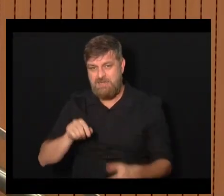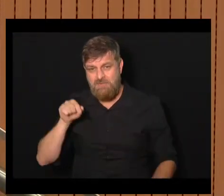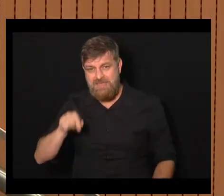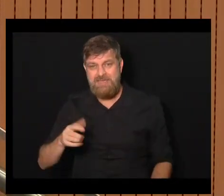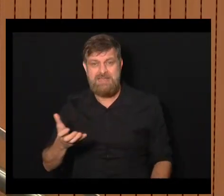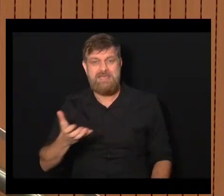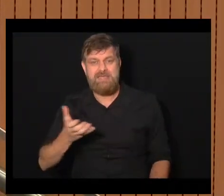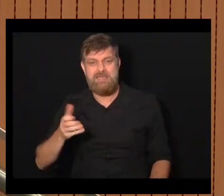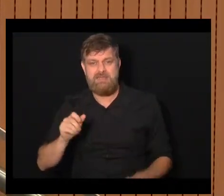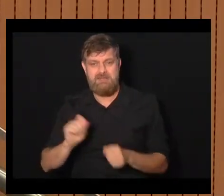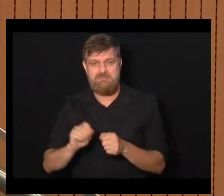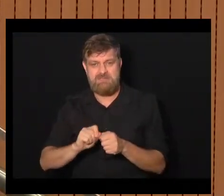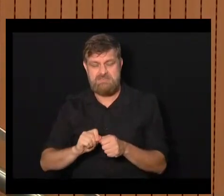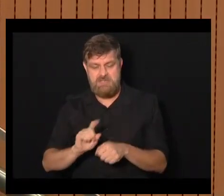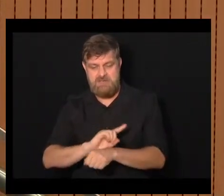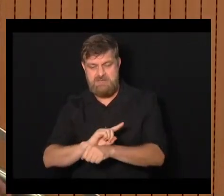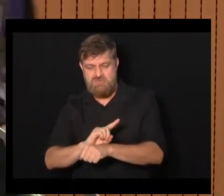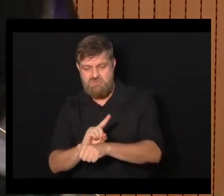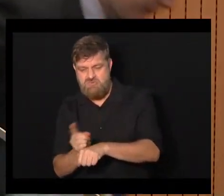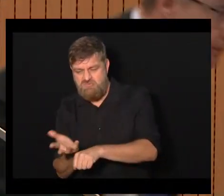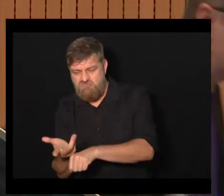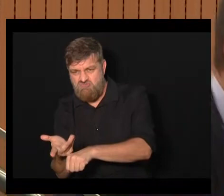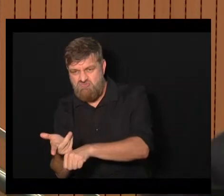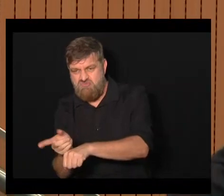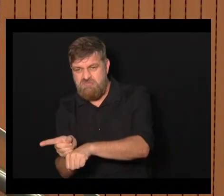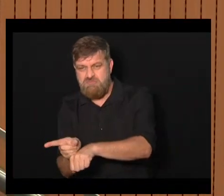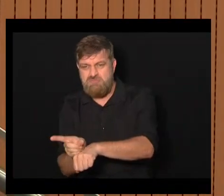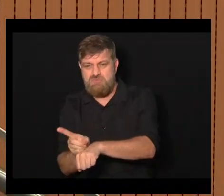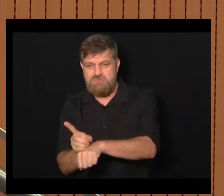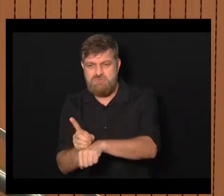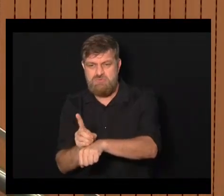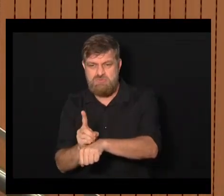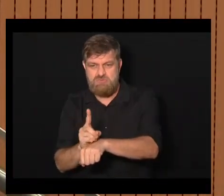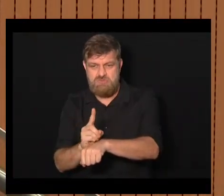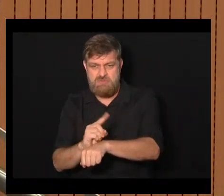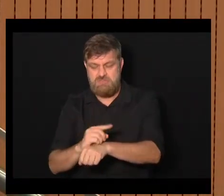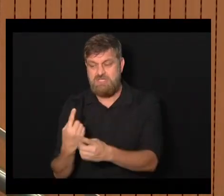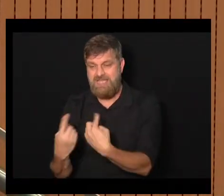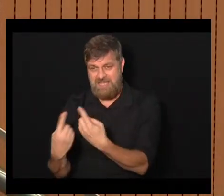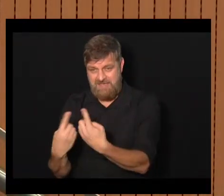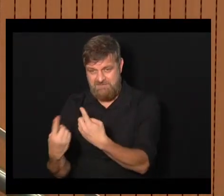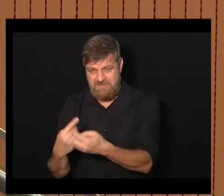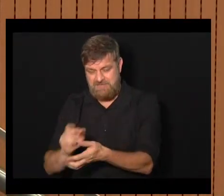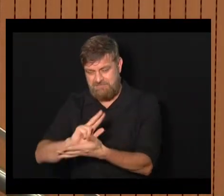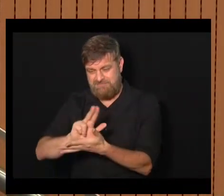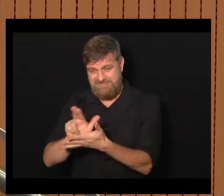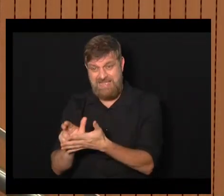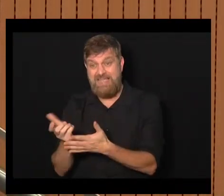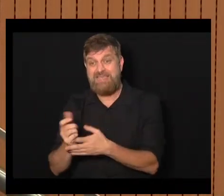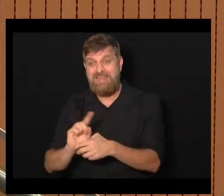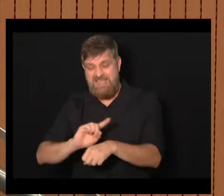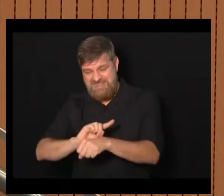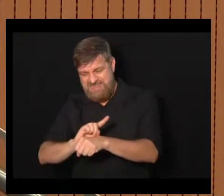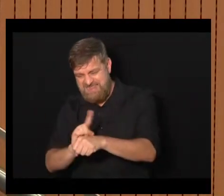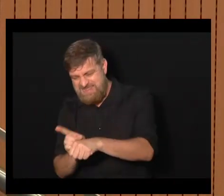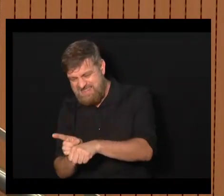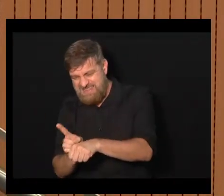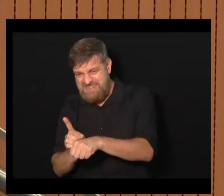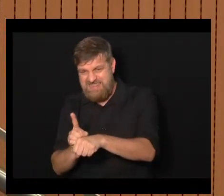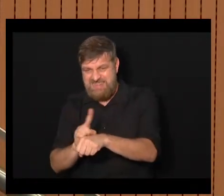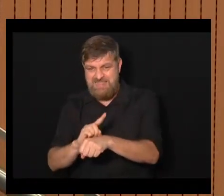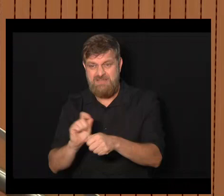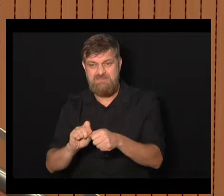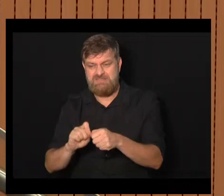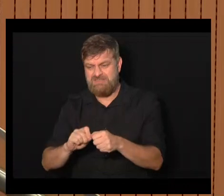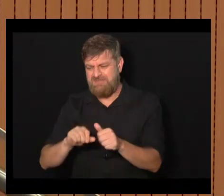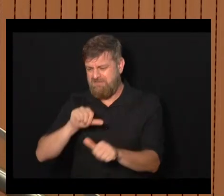ele quis diminuir a velocidade nas vias João Jorge, Alberto Sarmento, Amoreiras, Prestes Maia, criando uma grande salada